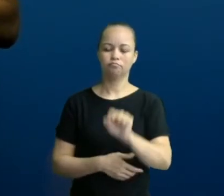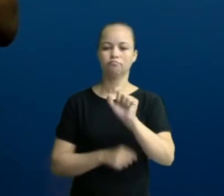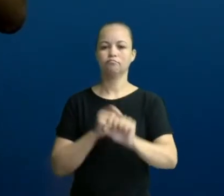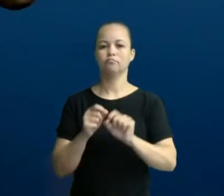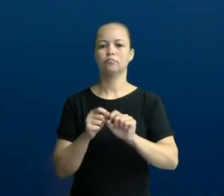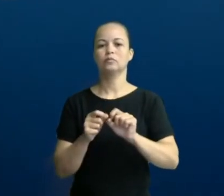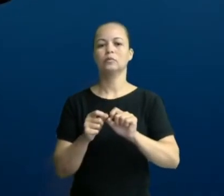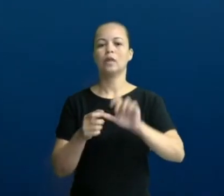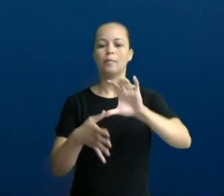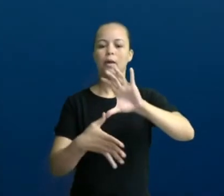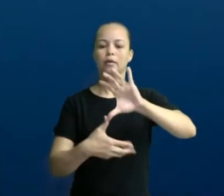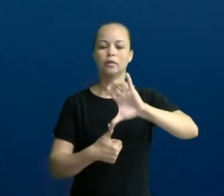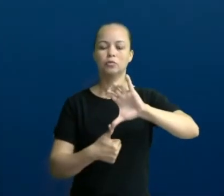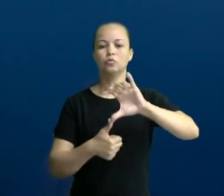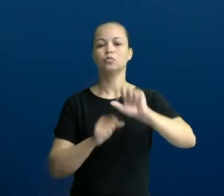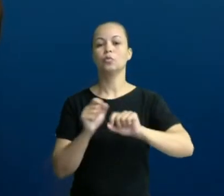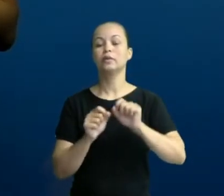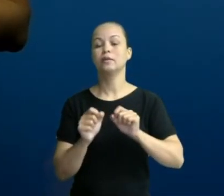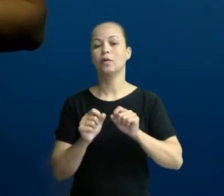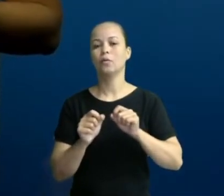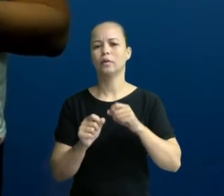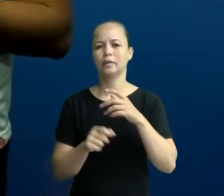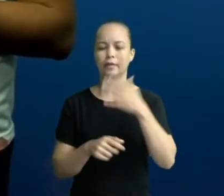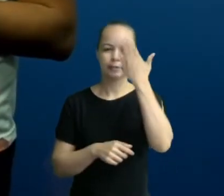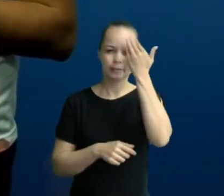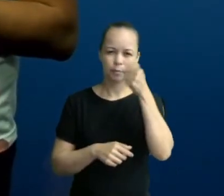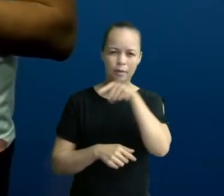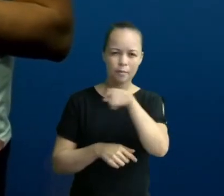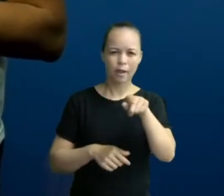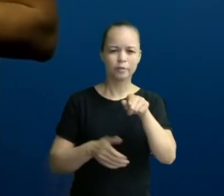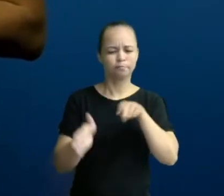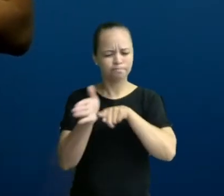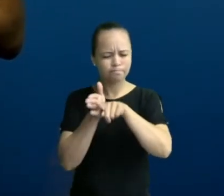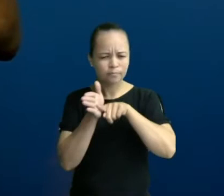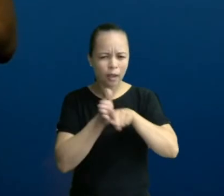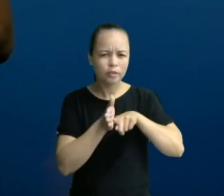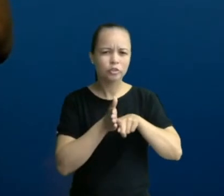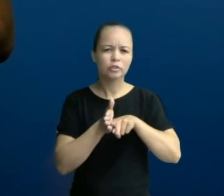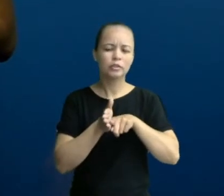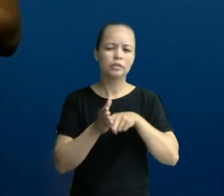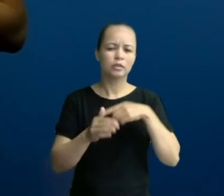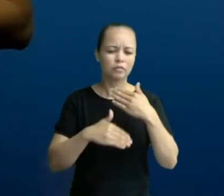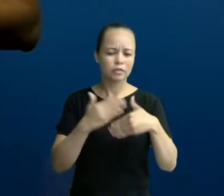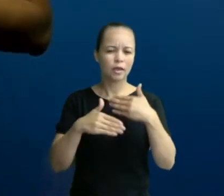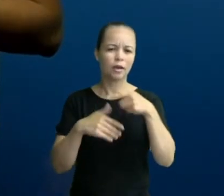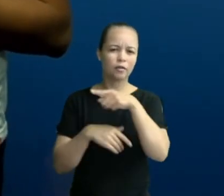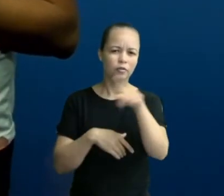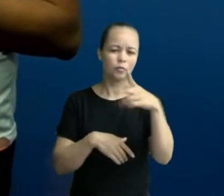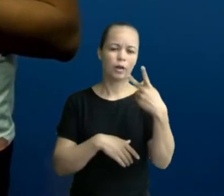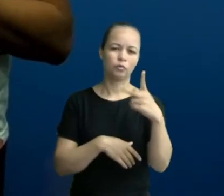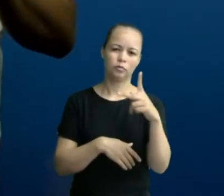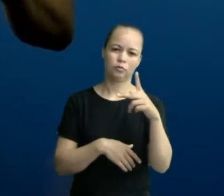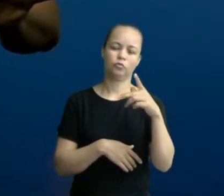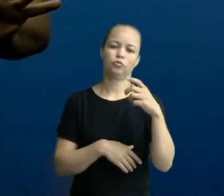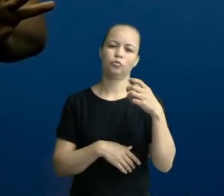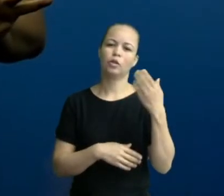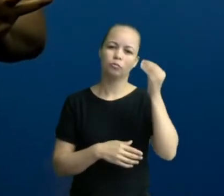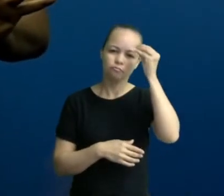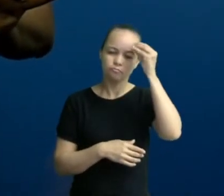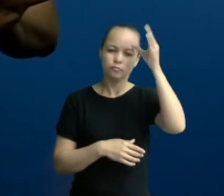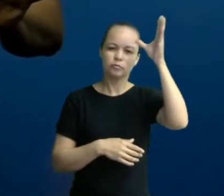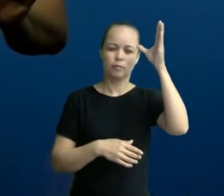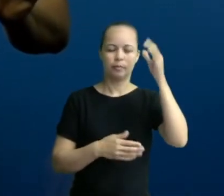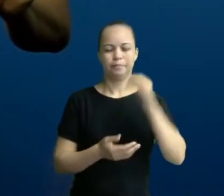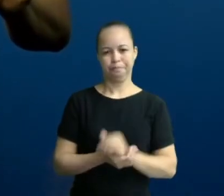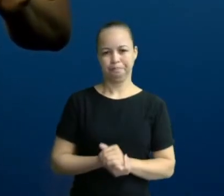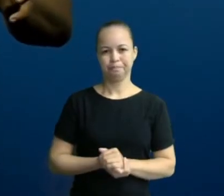importância gigantesca. Quer saber um pouquinho mais sobre isso? Pesquisa e você vai ver que vai ser muito relevante para o teu repertório intelectual. Porque o objetivo disso aqui